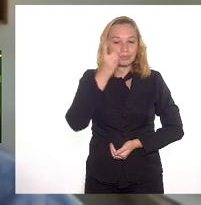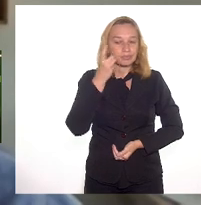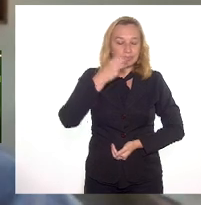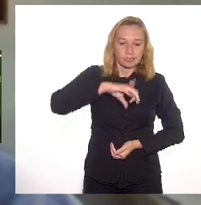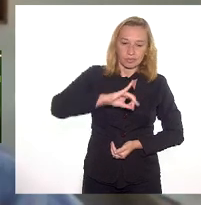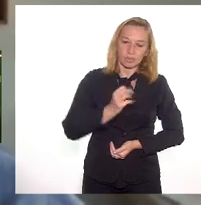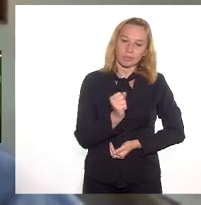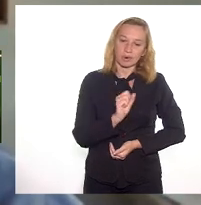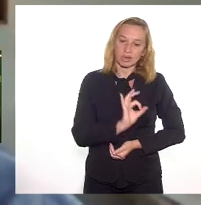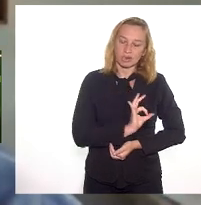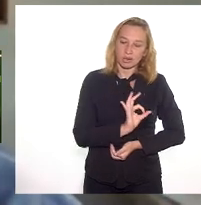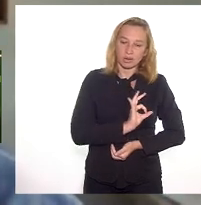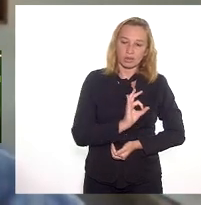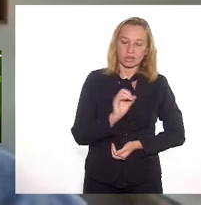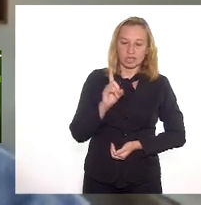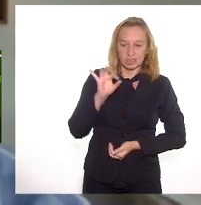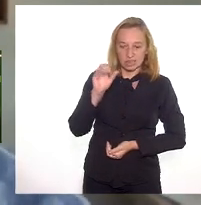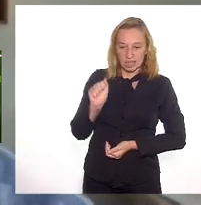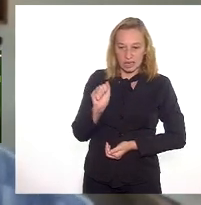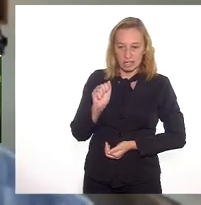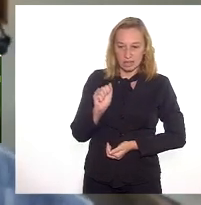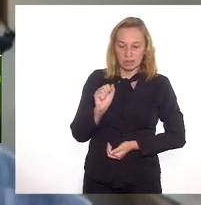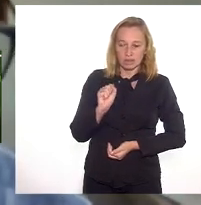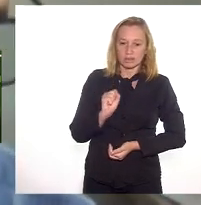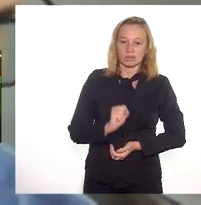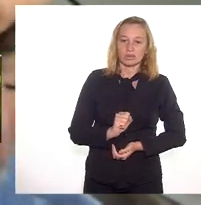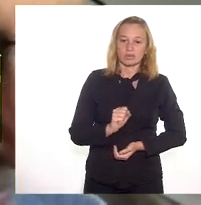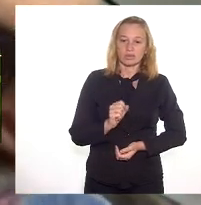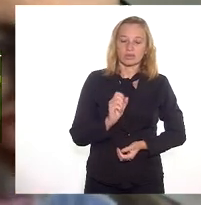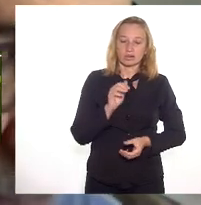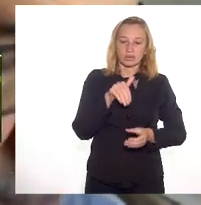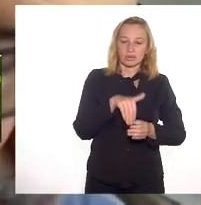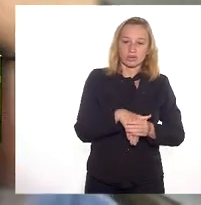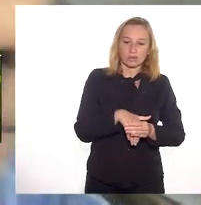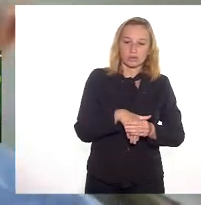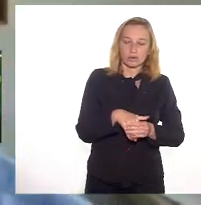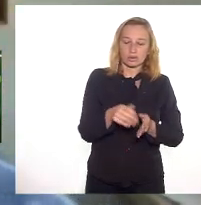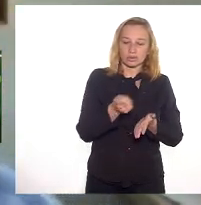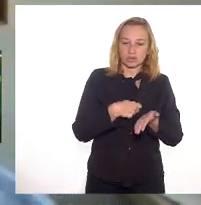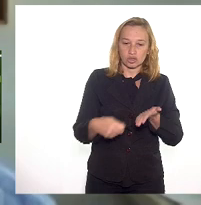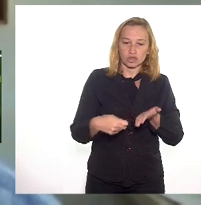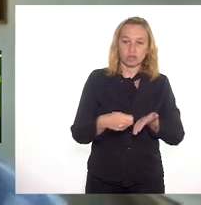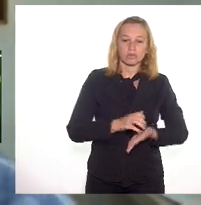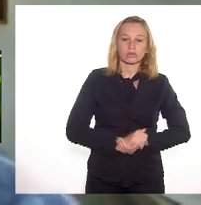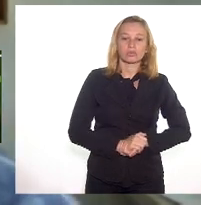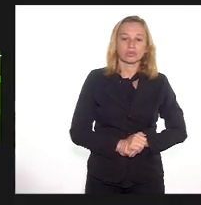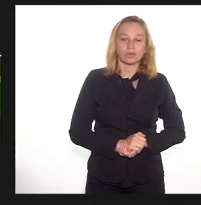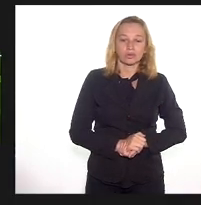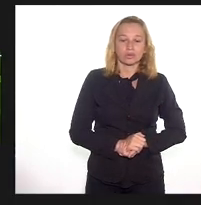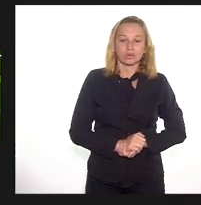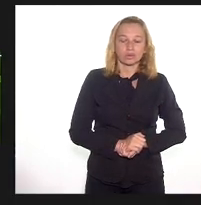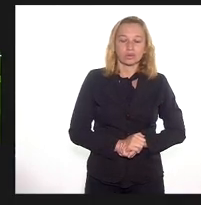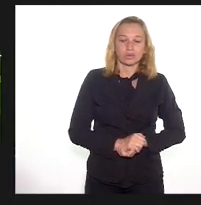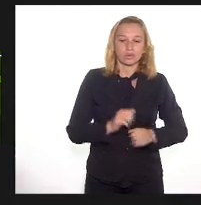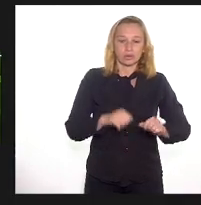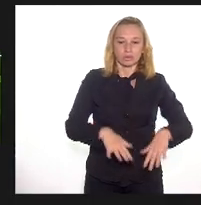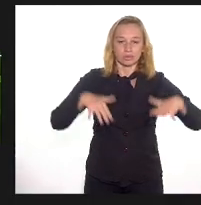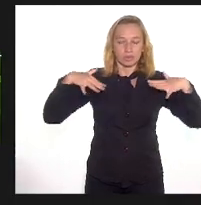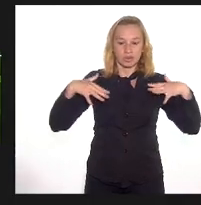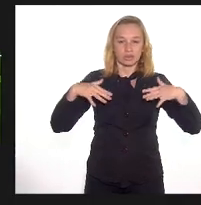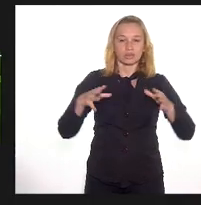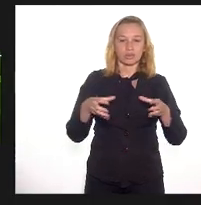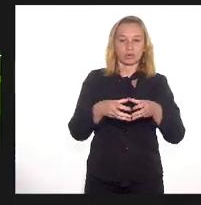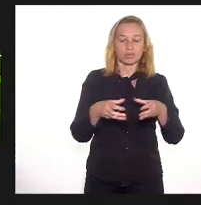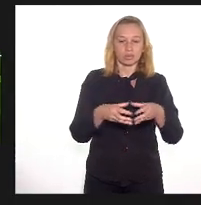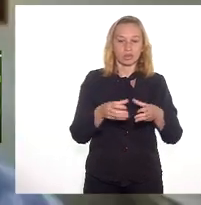Deputada Marta Rocha, deputada Célia, manifestarão o voto por escrito no plenário da